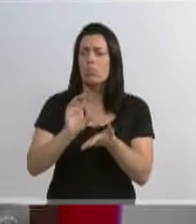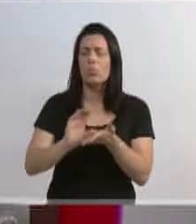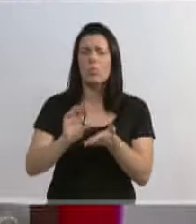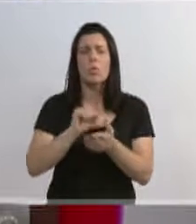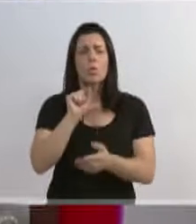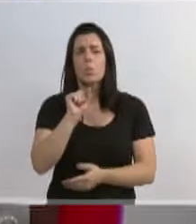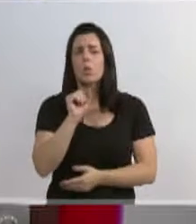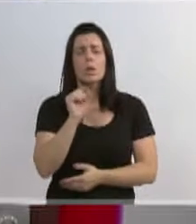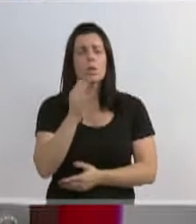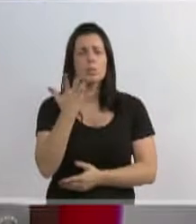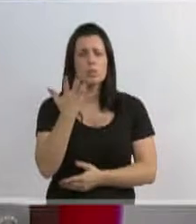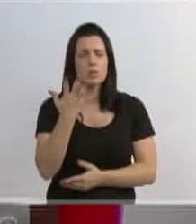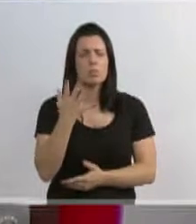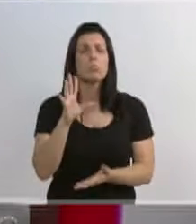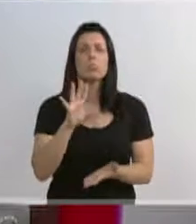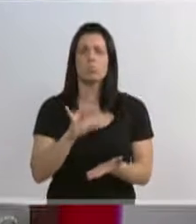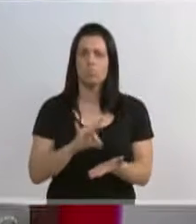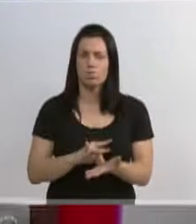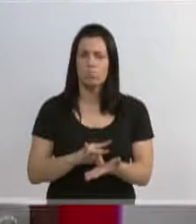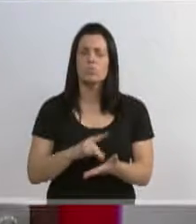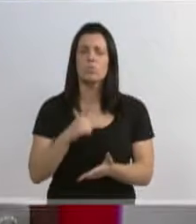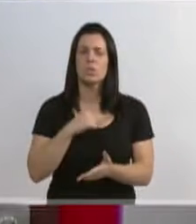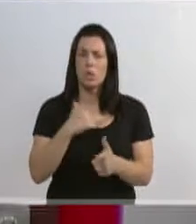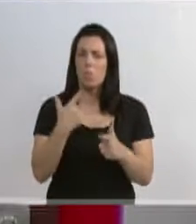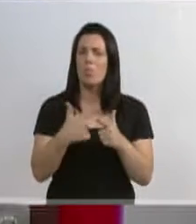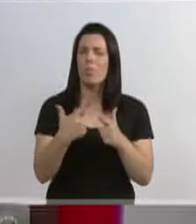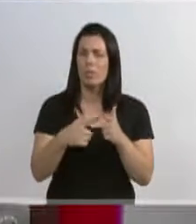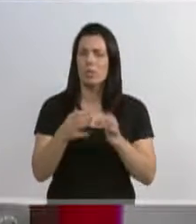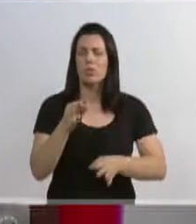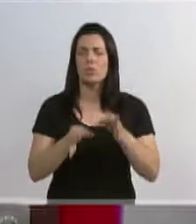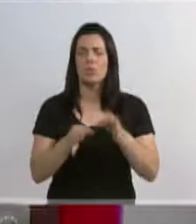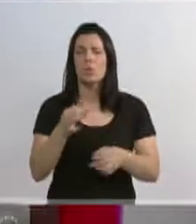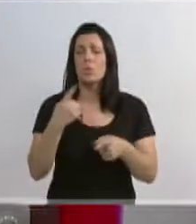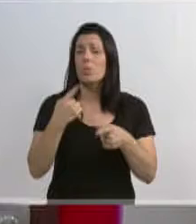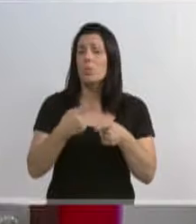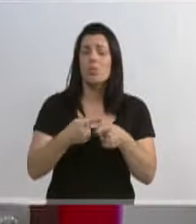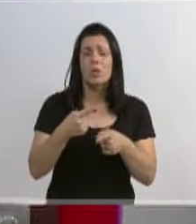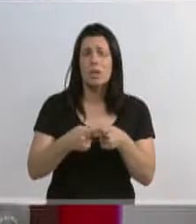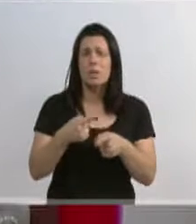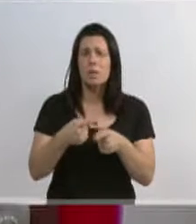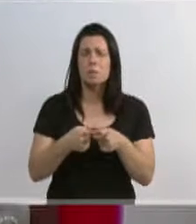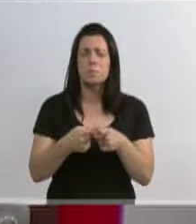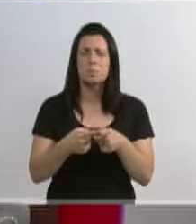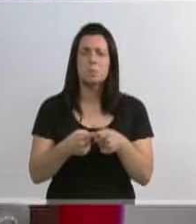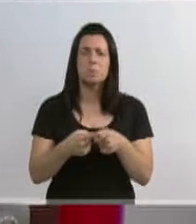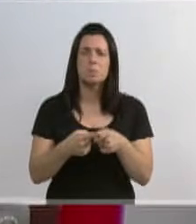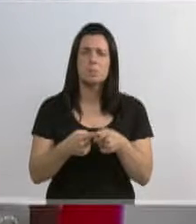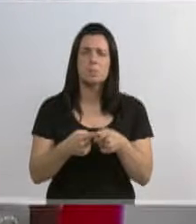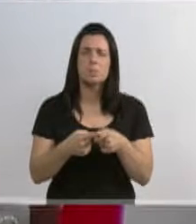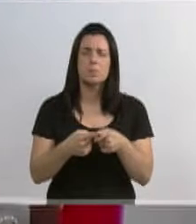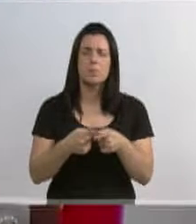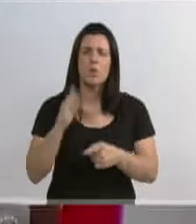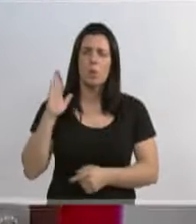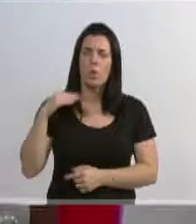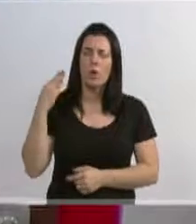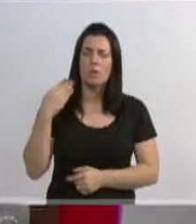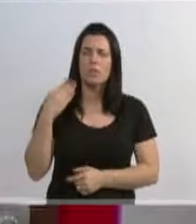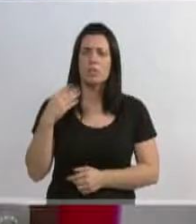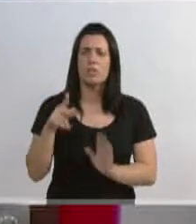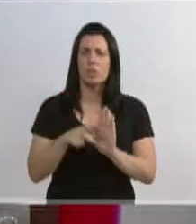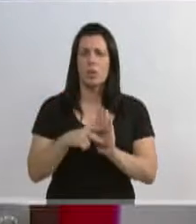estava acontecendo. Realmente tinha um imbróglio devido a um advogado da nossa